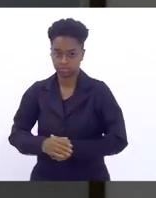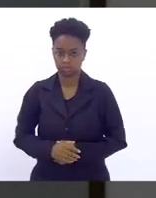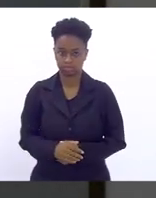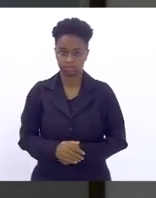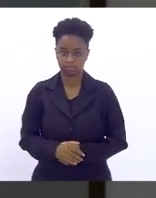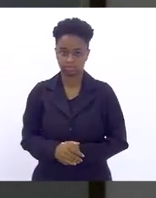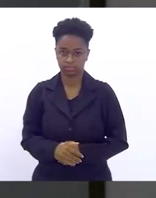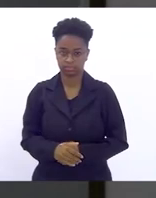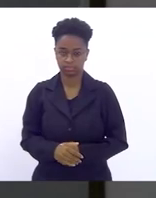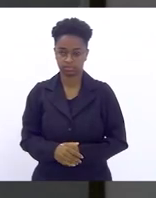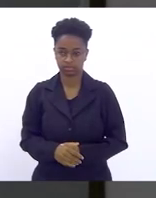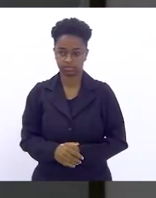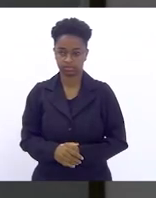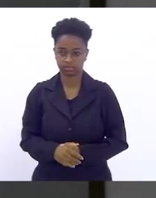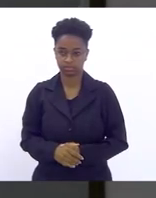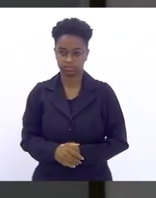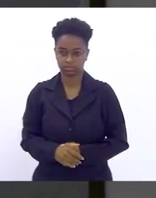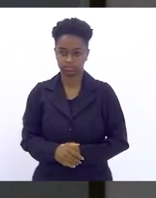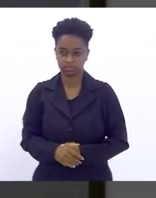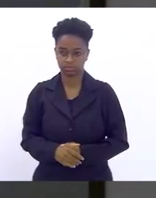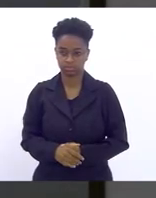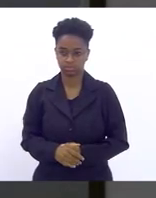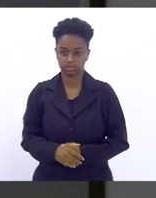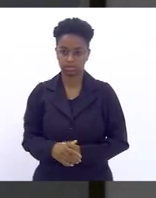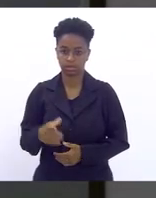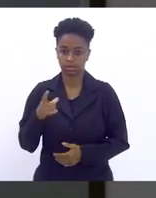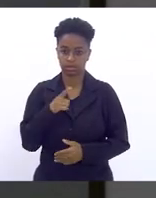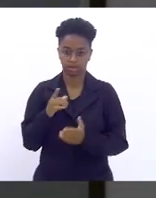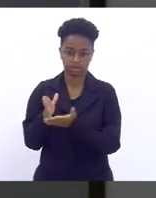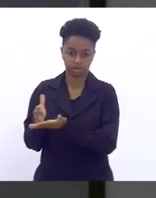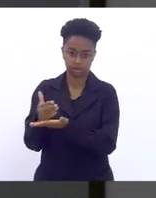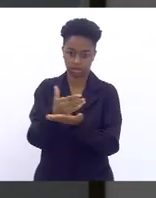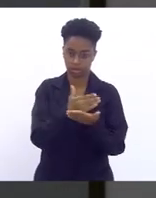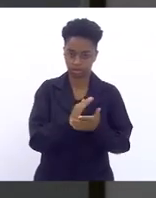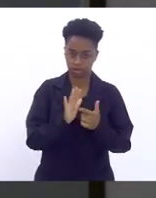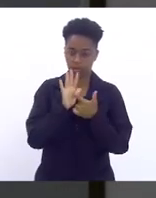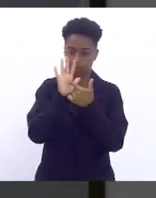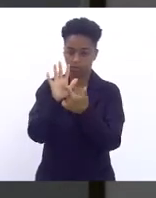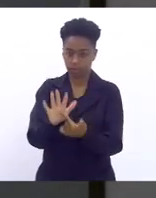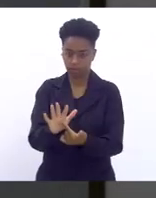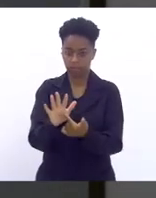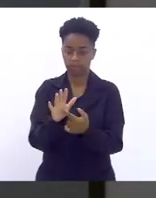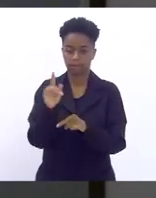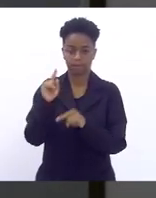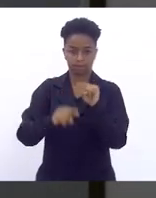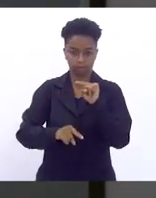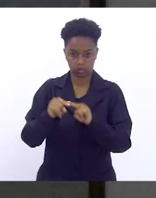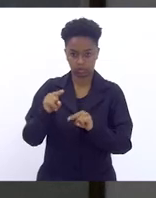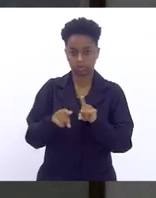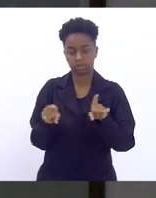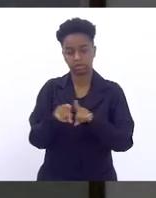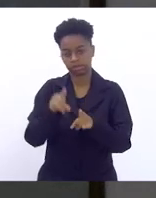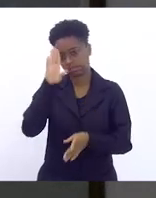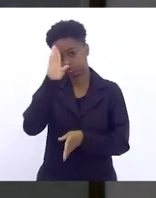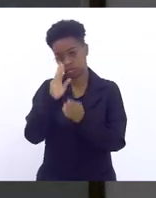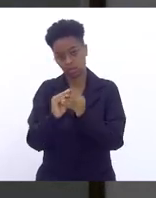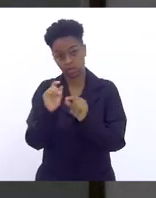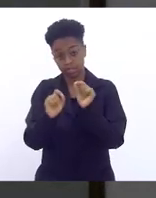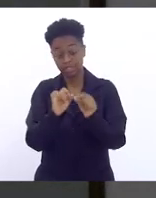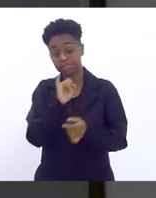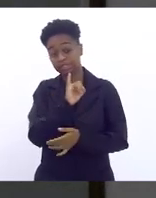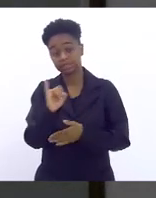essa aí são pequenos dados mas essa Matriz insumo produto ela também Chega a uma conclusão se eu